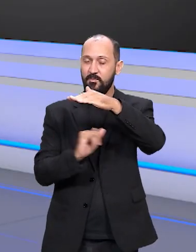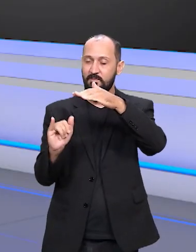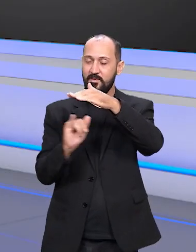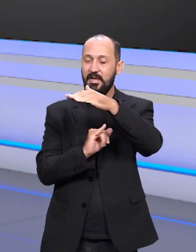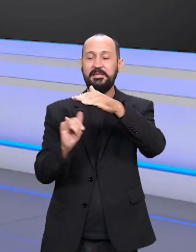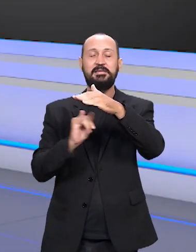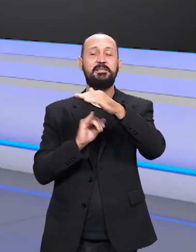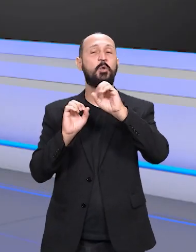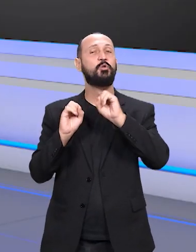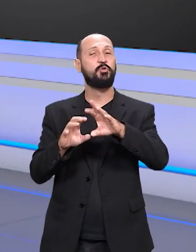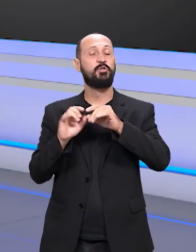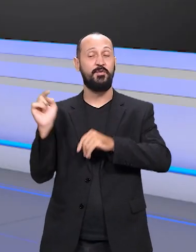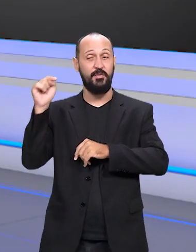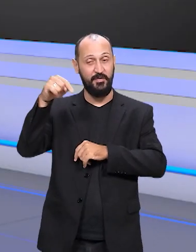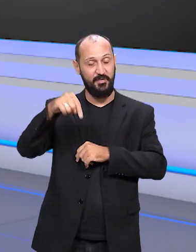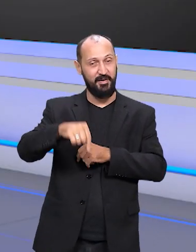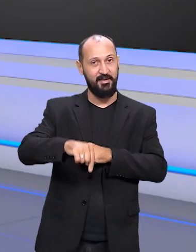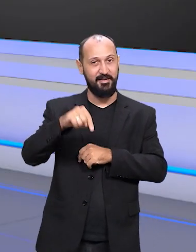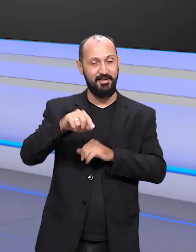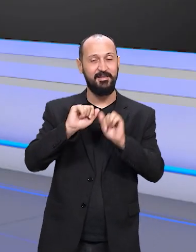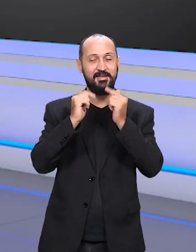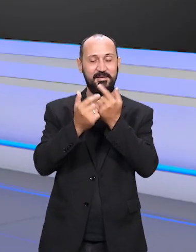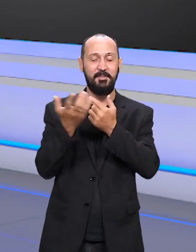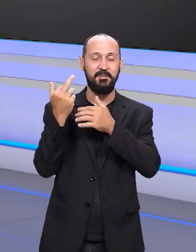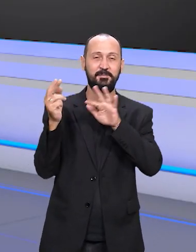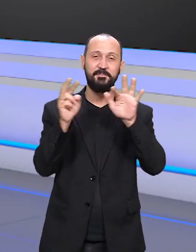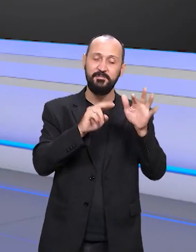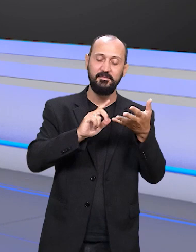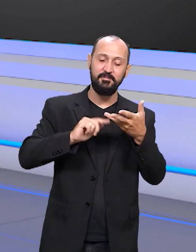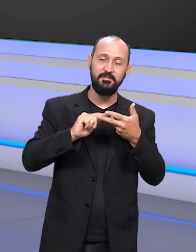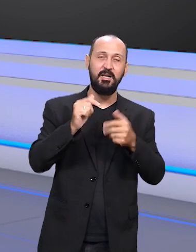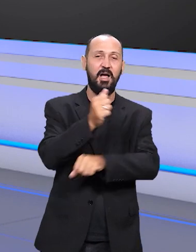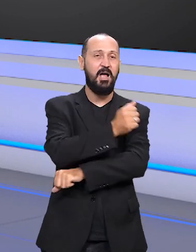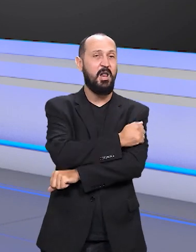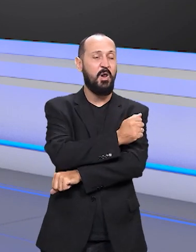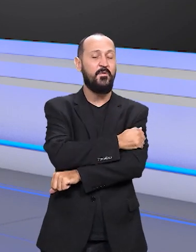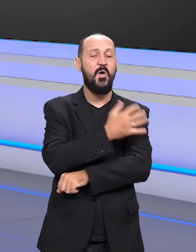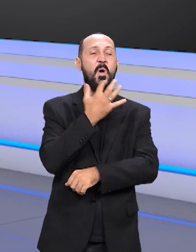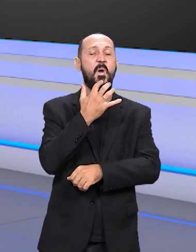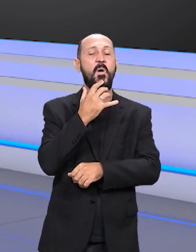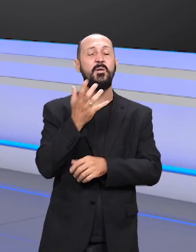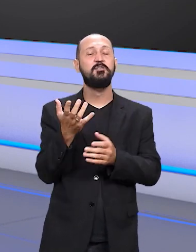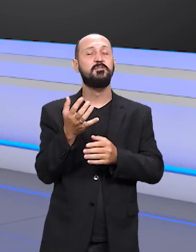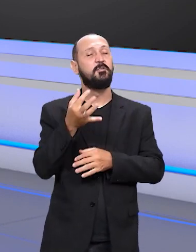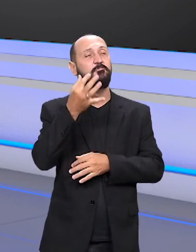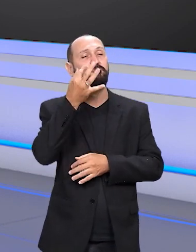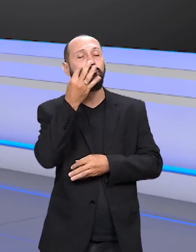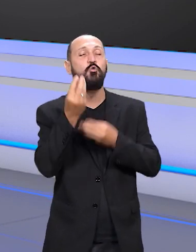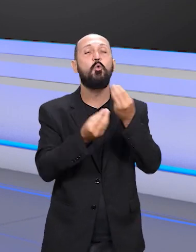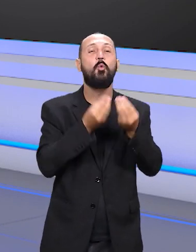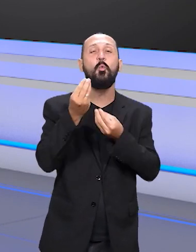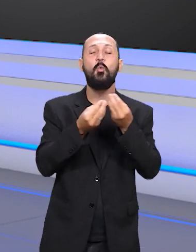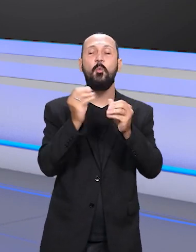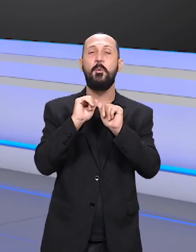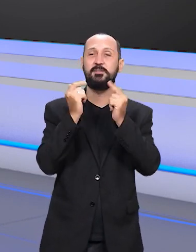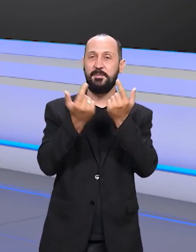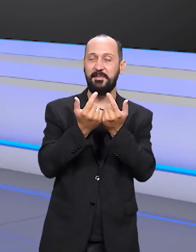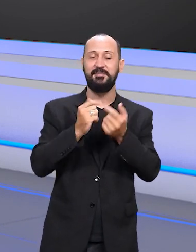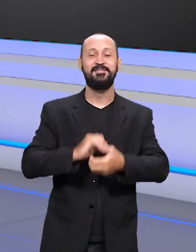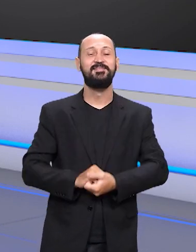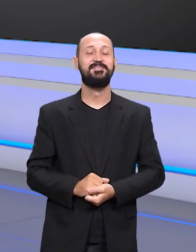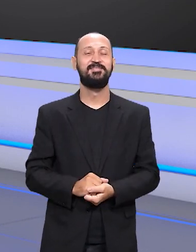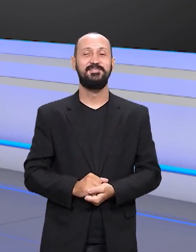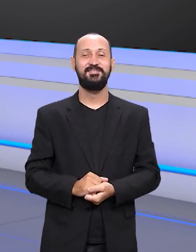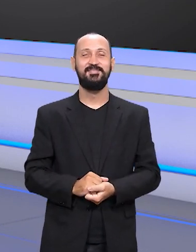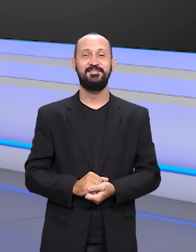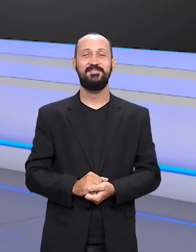Mais uma instituição de ensino visitou a Assembleia Legislativa nas últimas semanas. Vários estudantes vêm conhecendo de perto